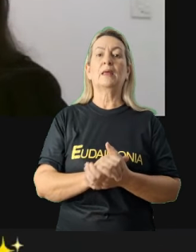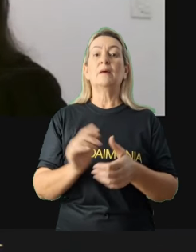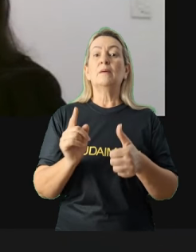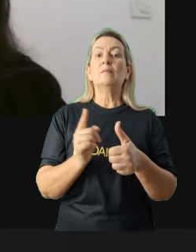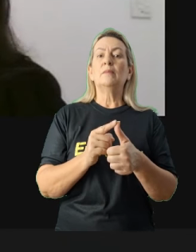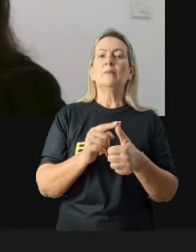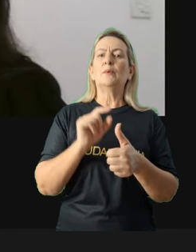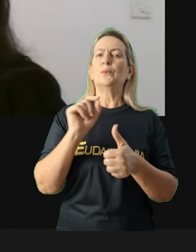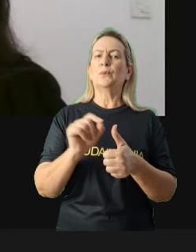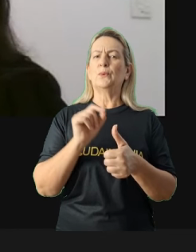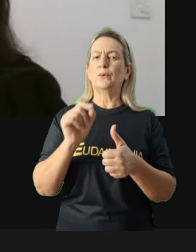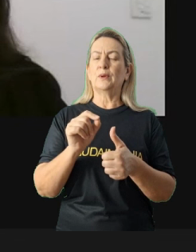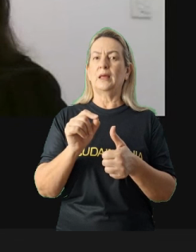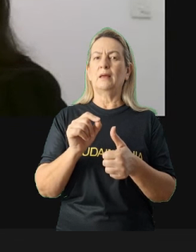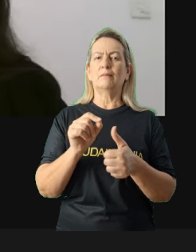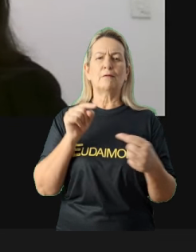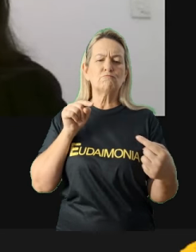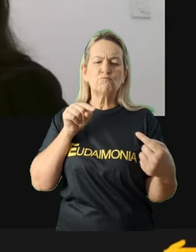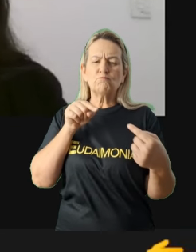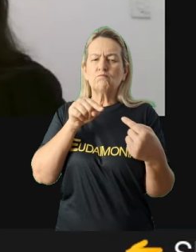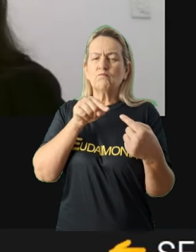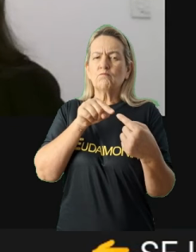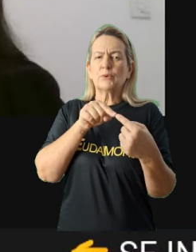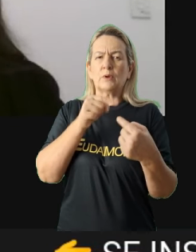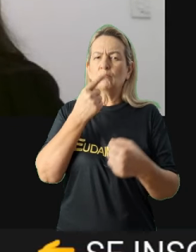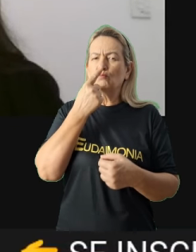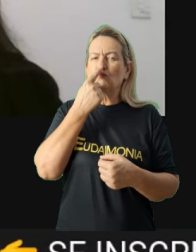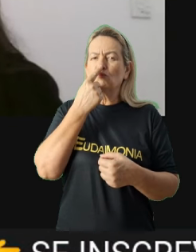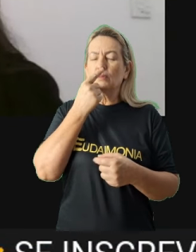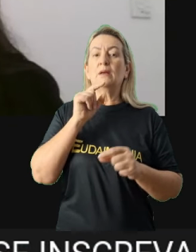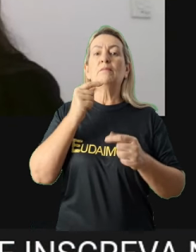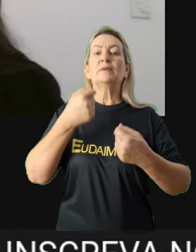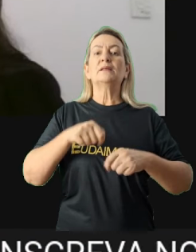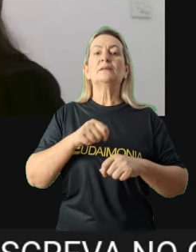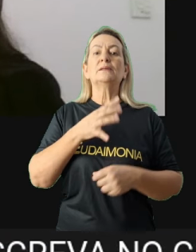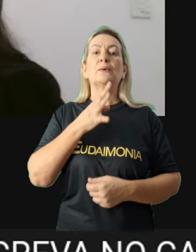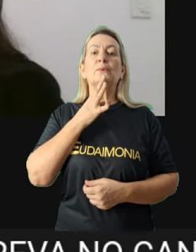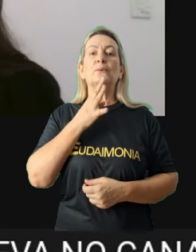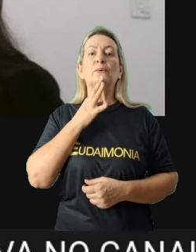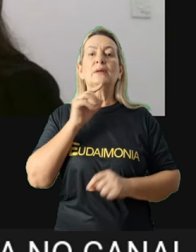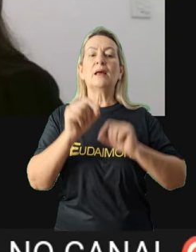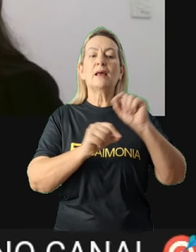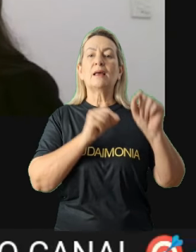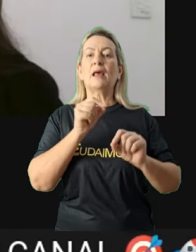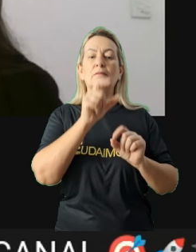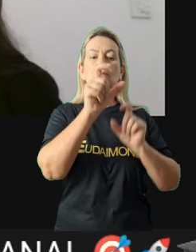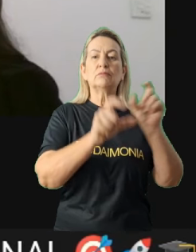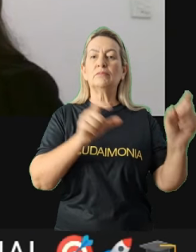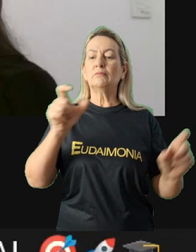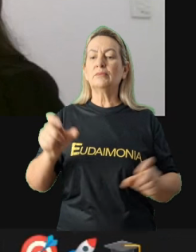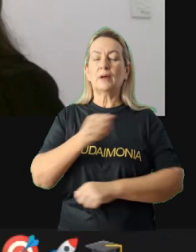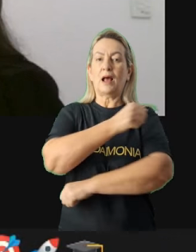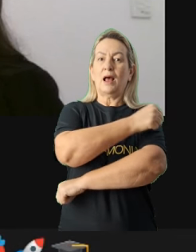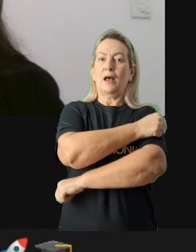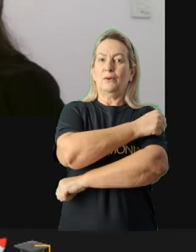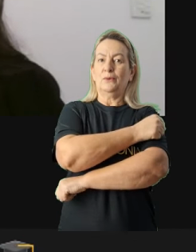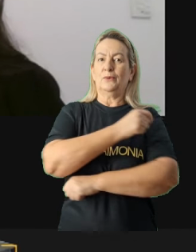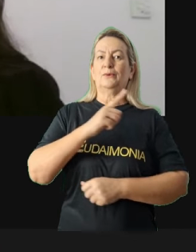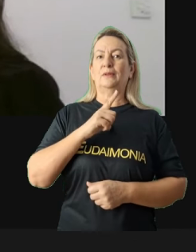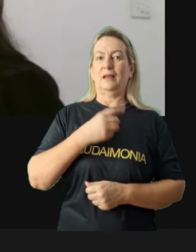breve, Paulo. Em primeiro lugar, para personalizar, a gente precisa saber quem é que a gente tem com a